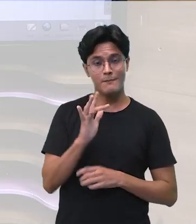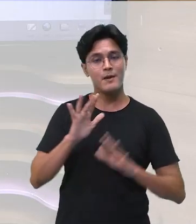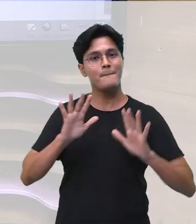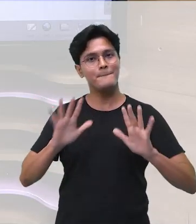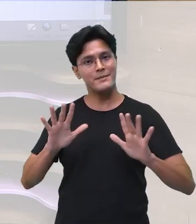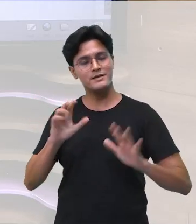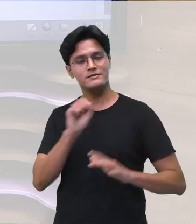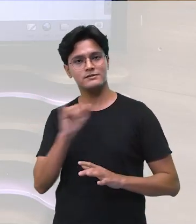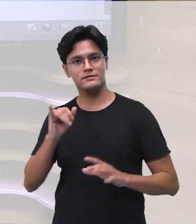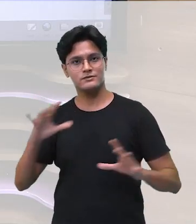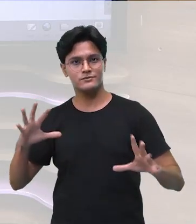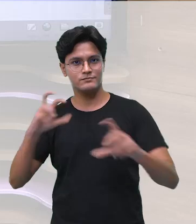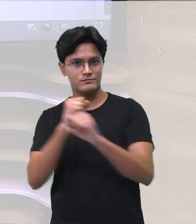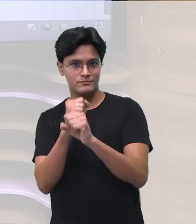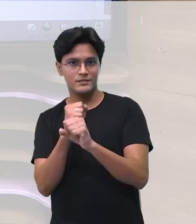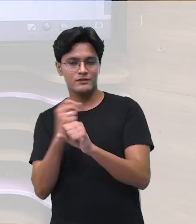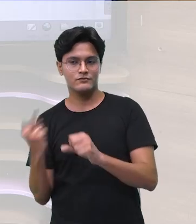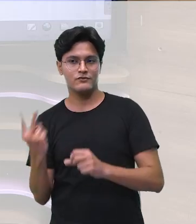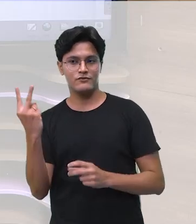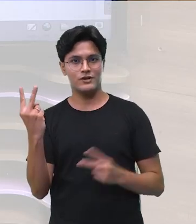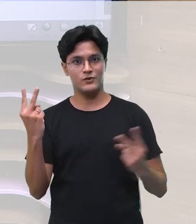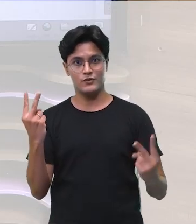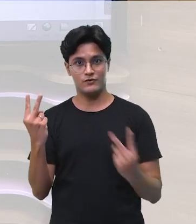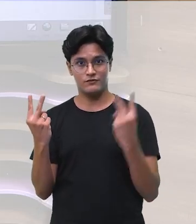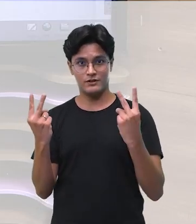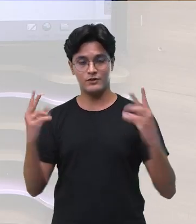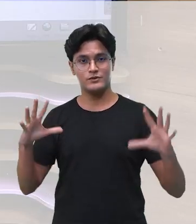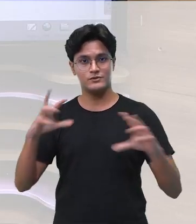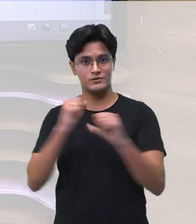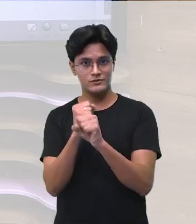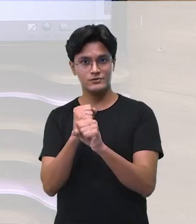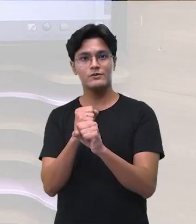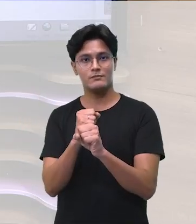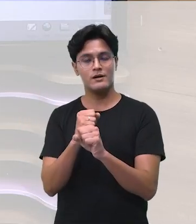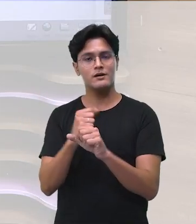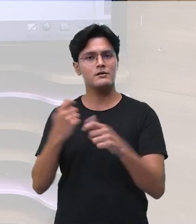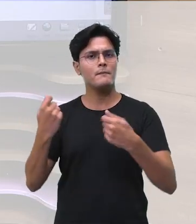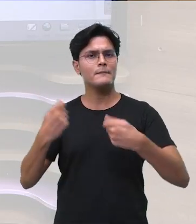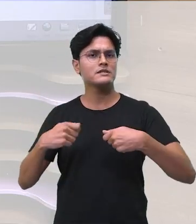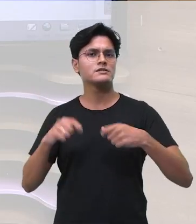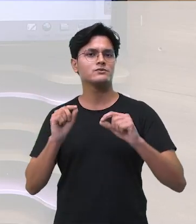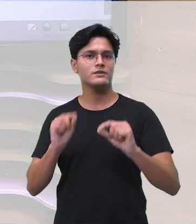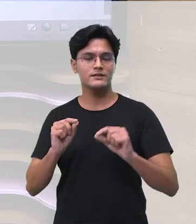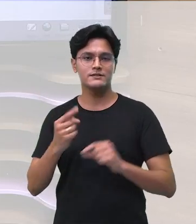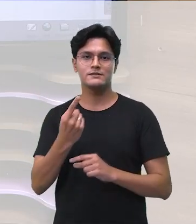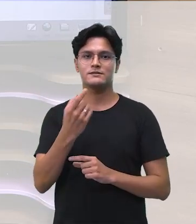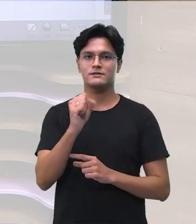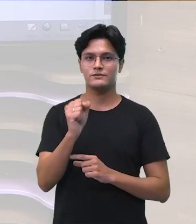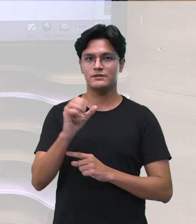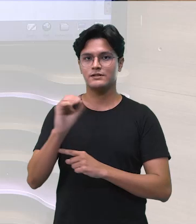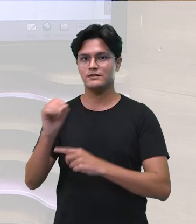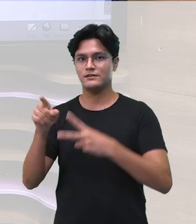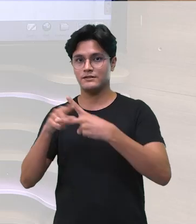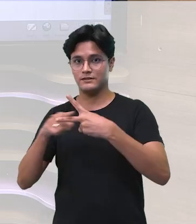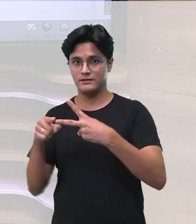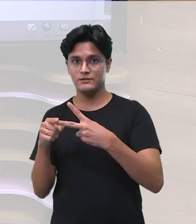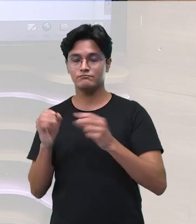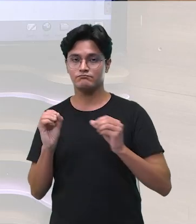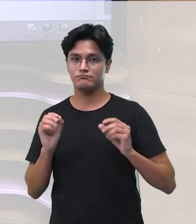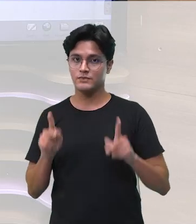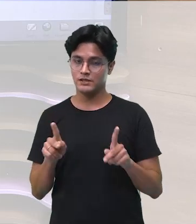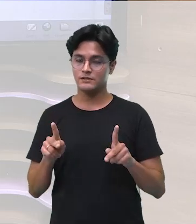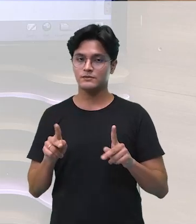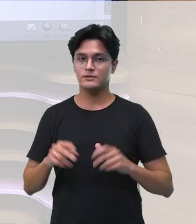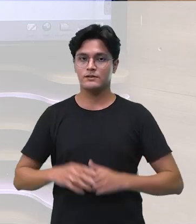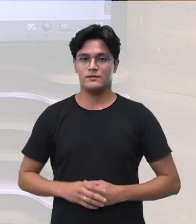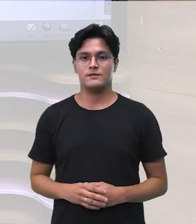quando você soma esses dois valores, você tem que ter 180 graus. É uma condição necessária, tá bom?